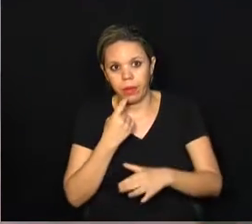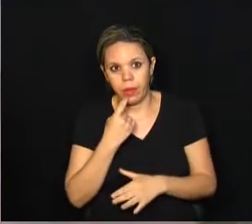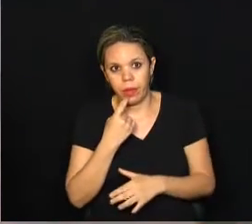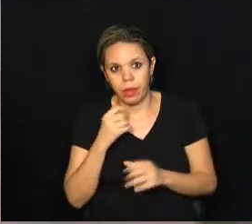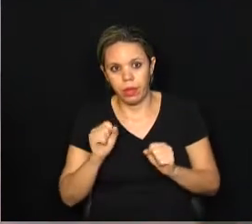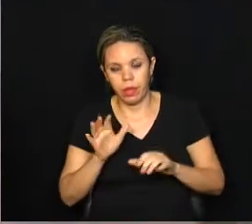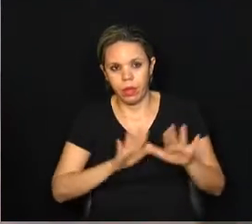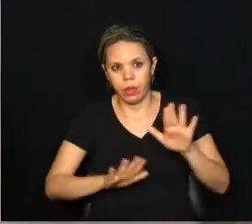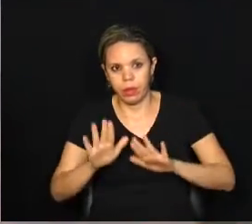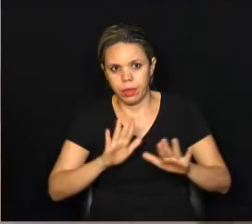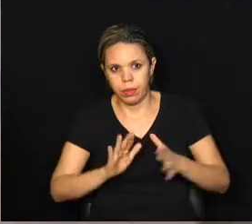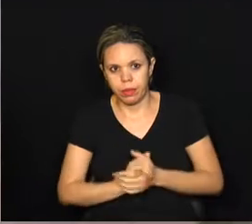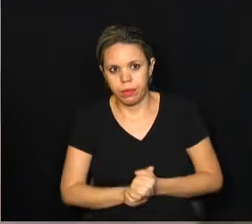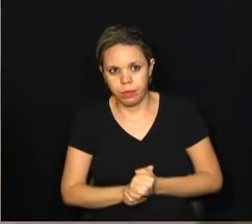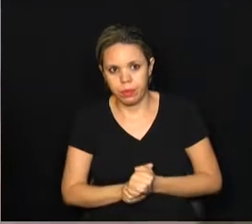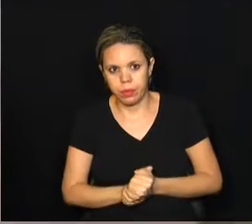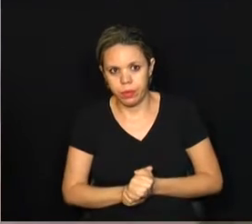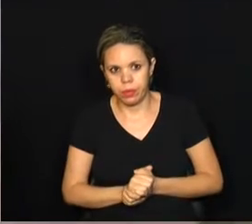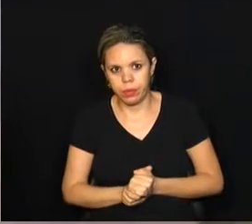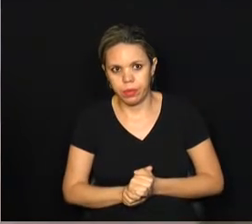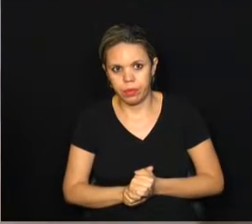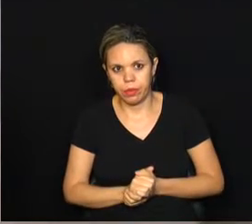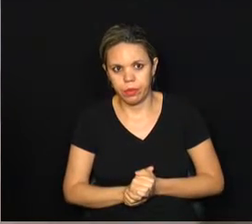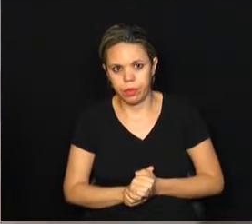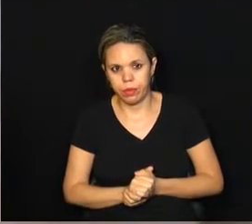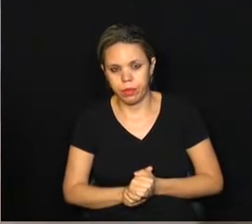tome muito cuidado. Gabriel.